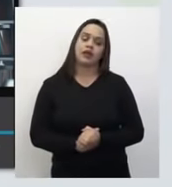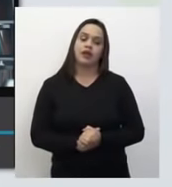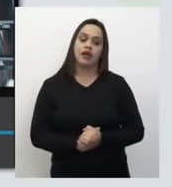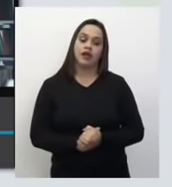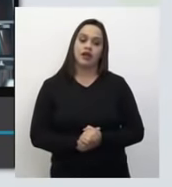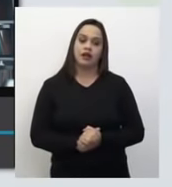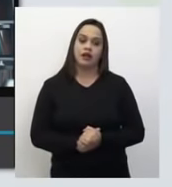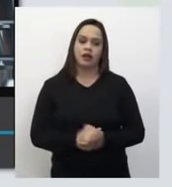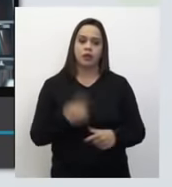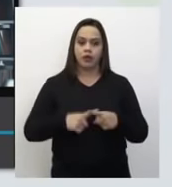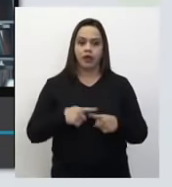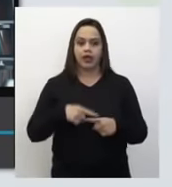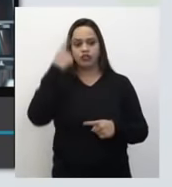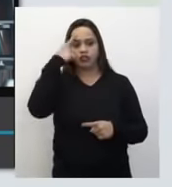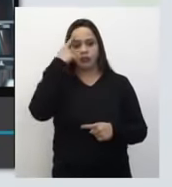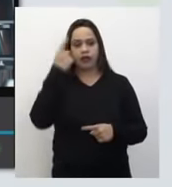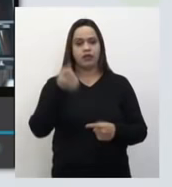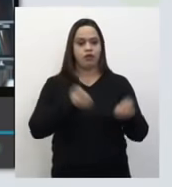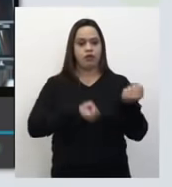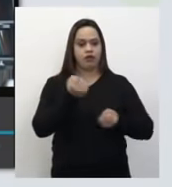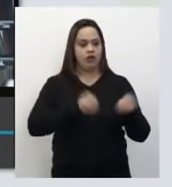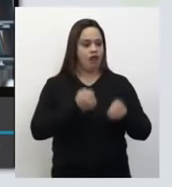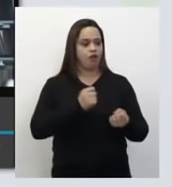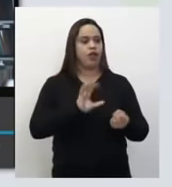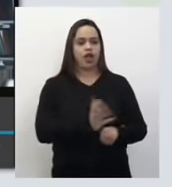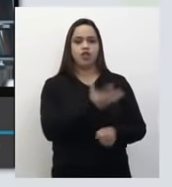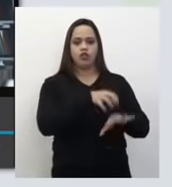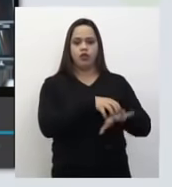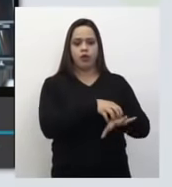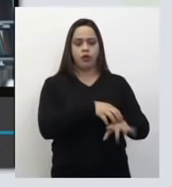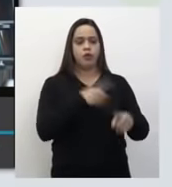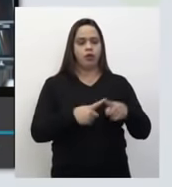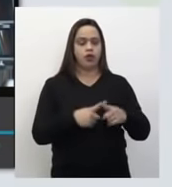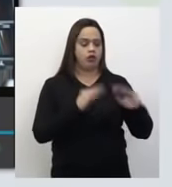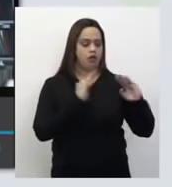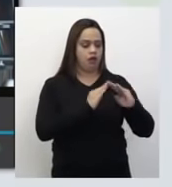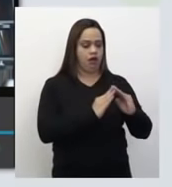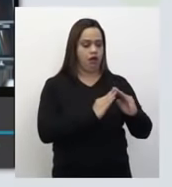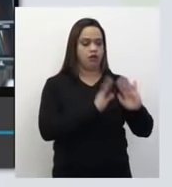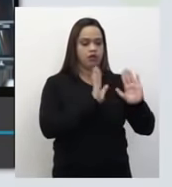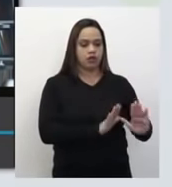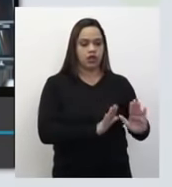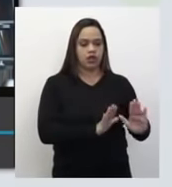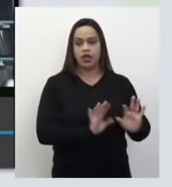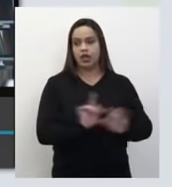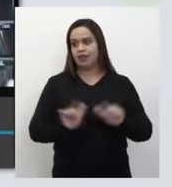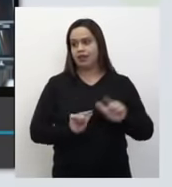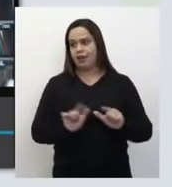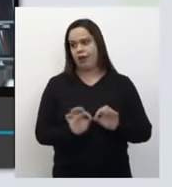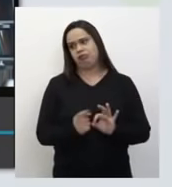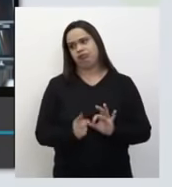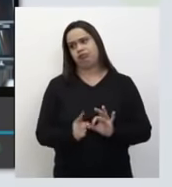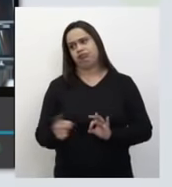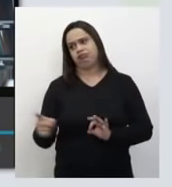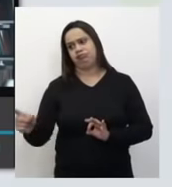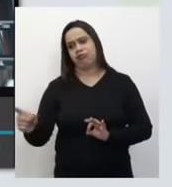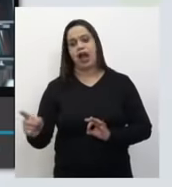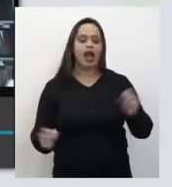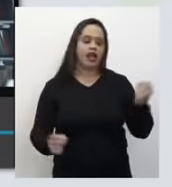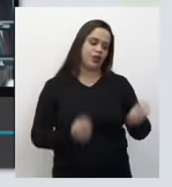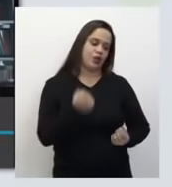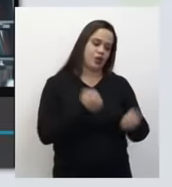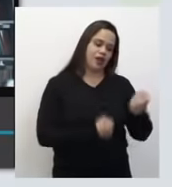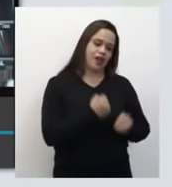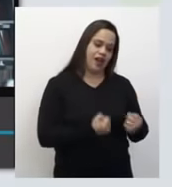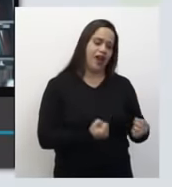quando a gente acha que o carro surgiu para resolver um problema, que ele transporte. A gente mora no lugar, trabalha longe, como é que eu chego lá? Vem o carro ao nosso resgate